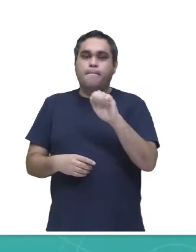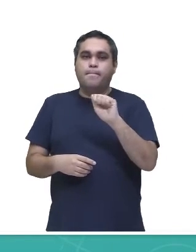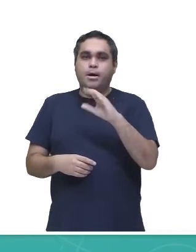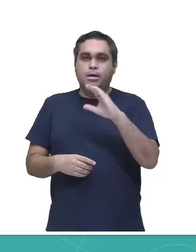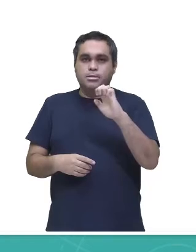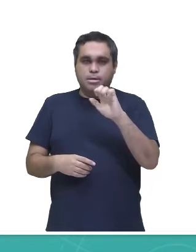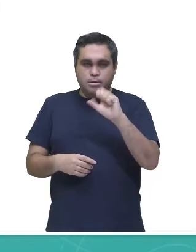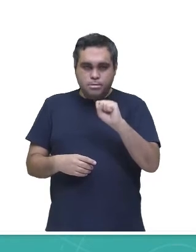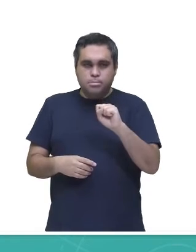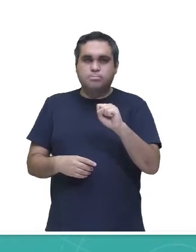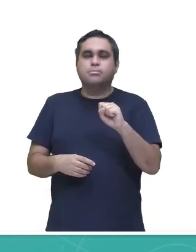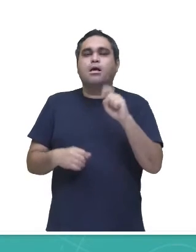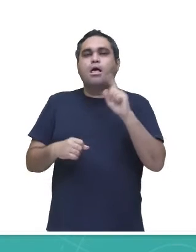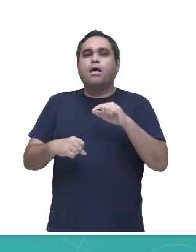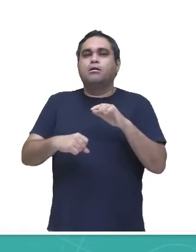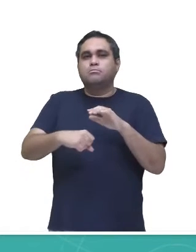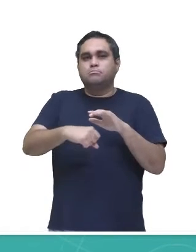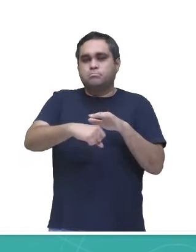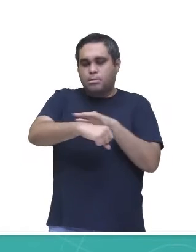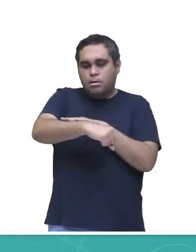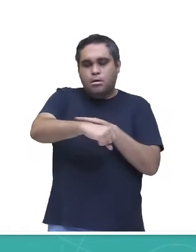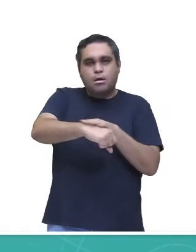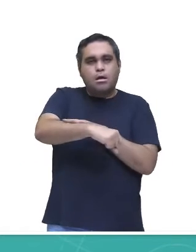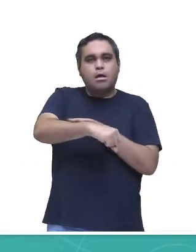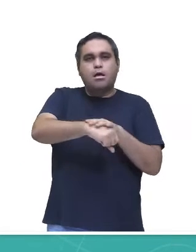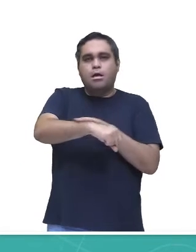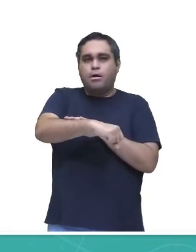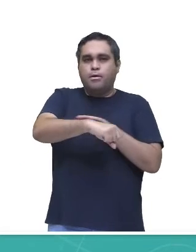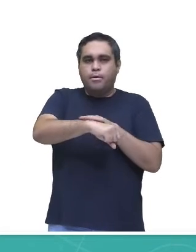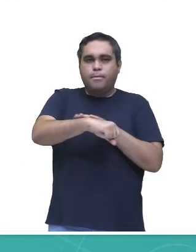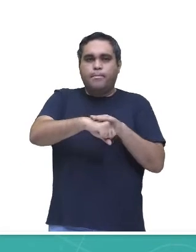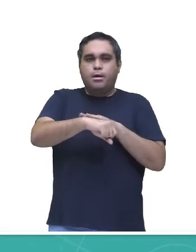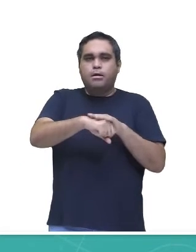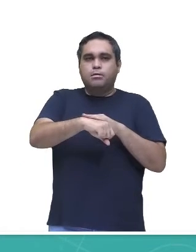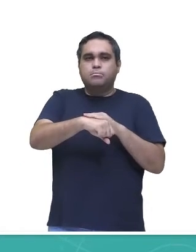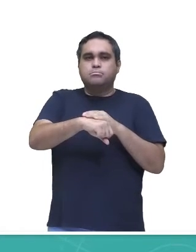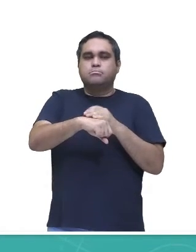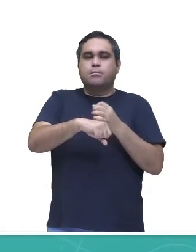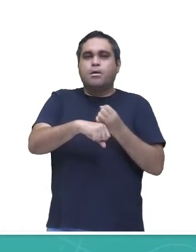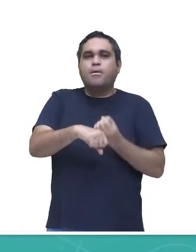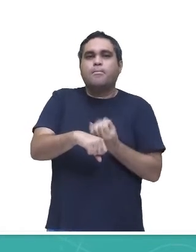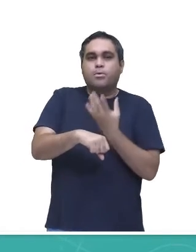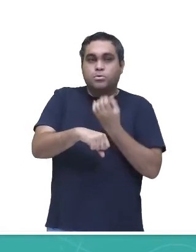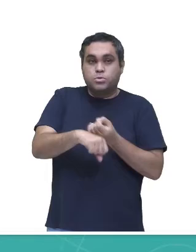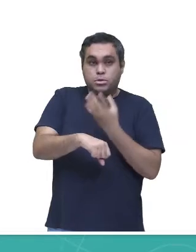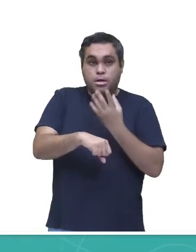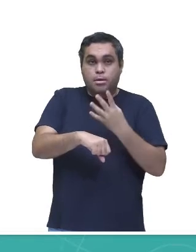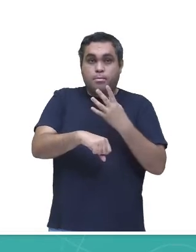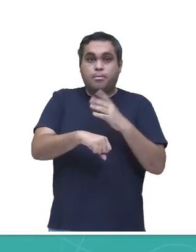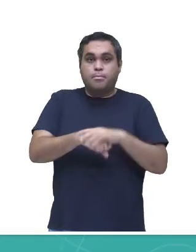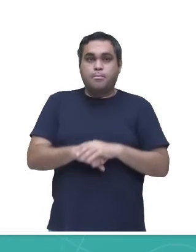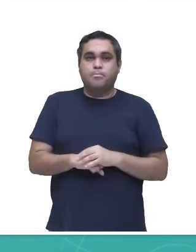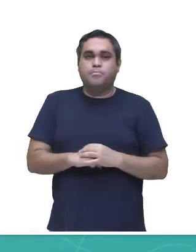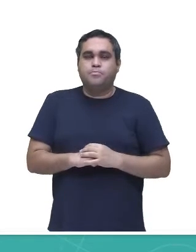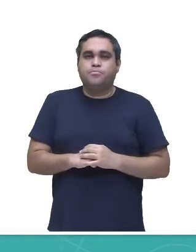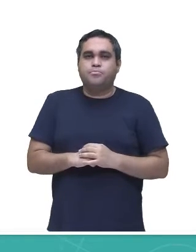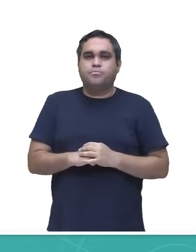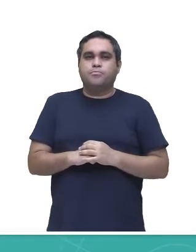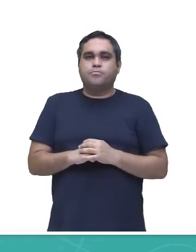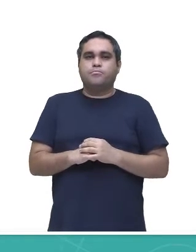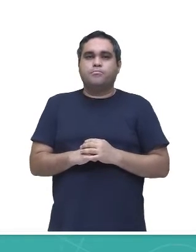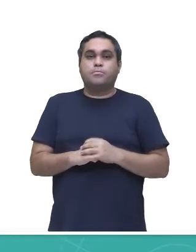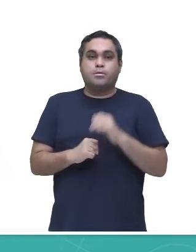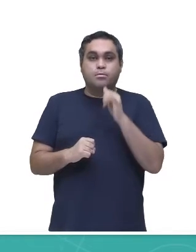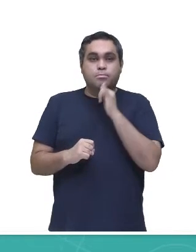que vai lubrificar a nossa pele, né? Para evitar ali qualquer tipo de danificação ali para a nossa pele. Então, olha